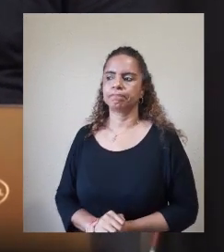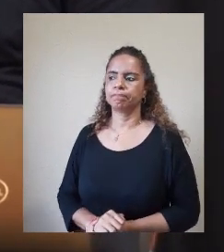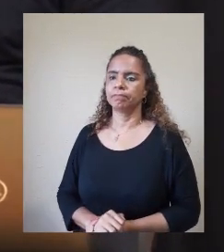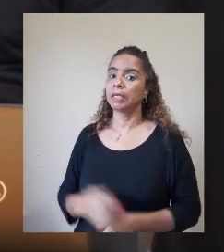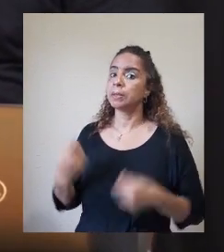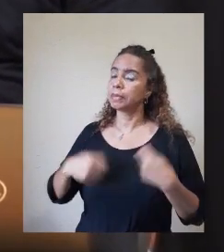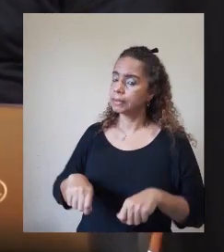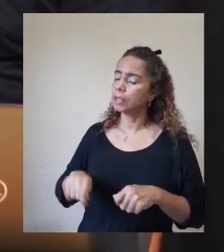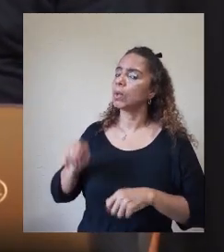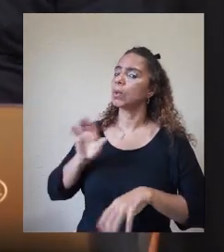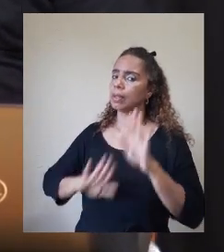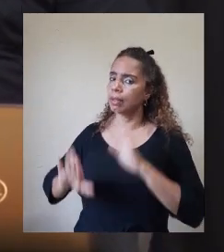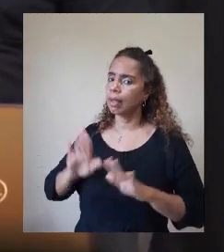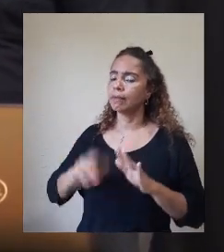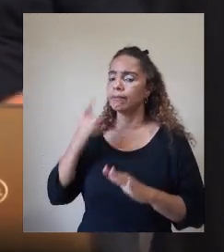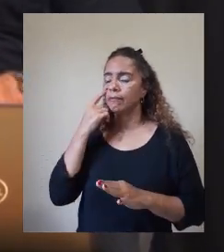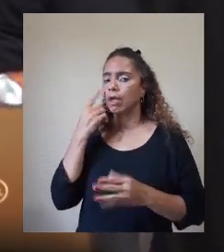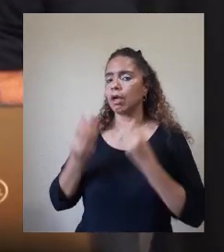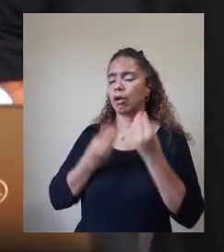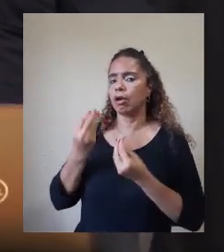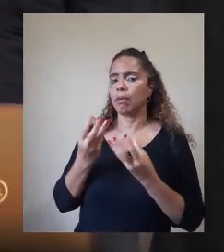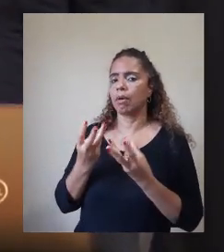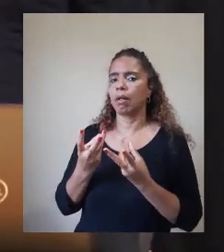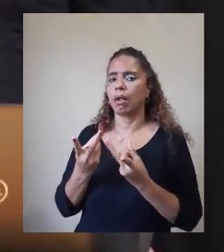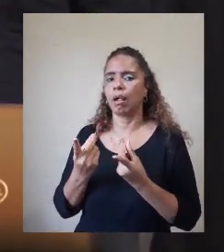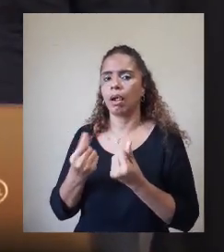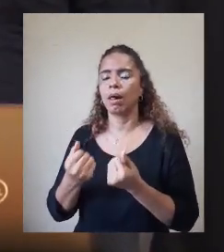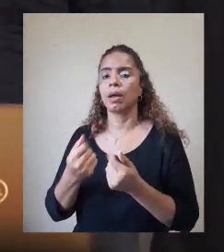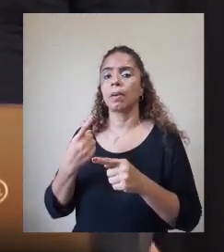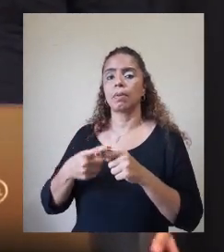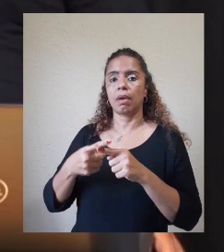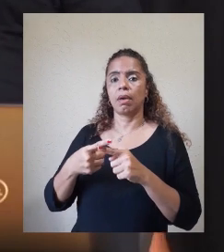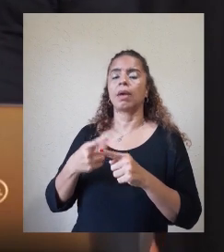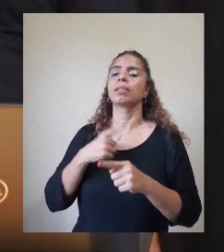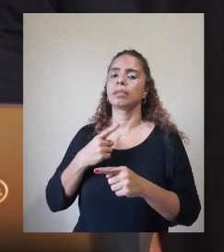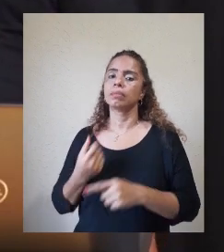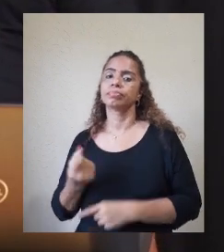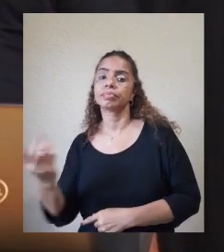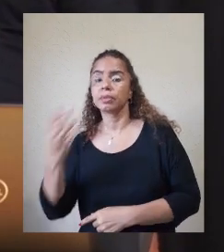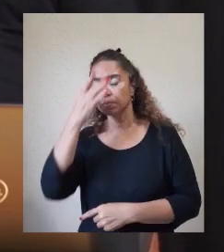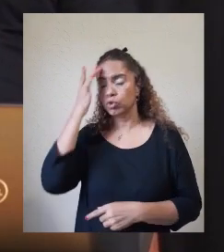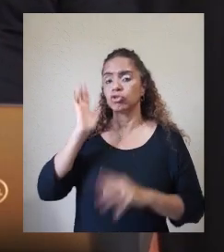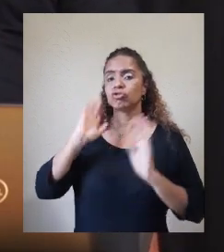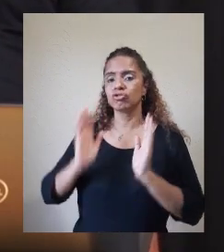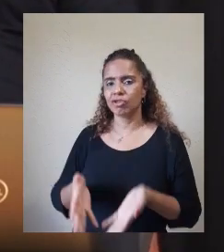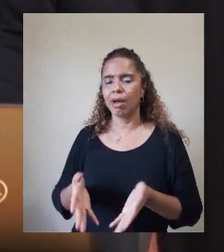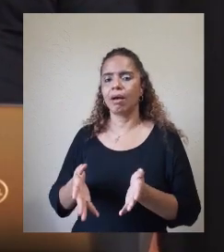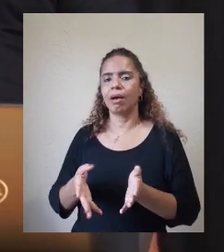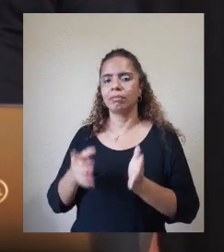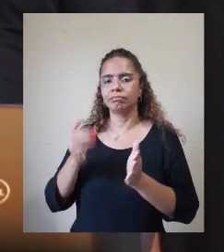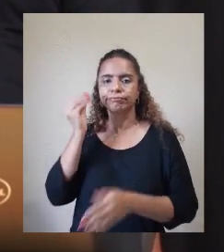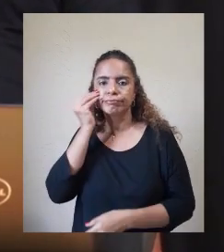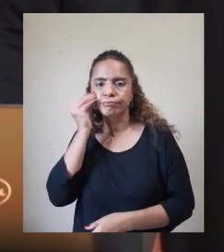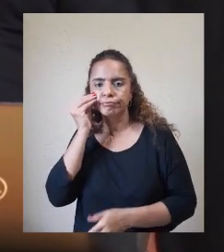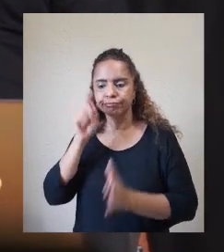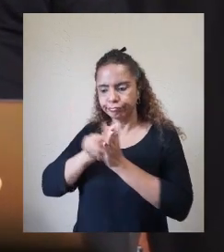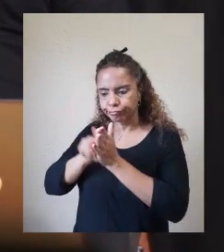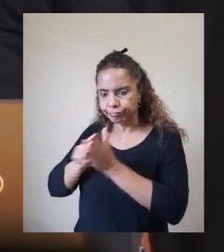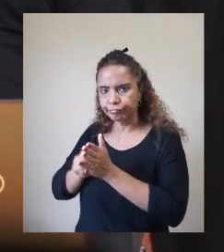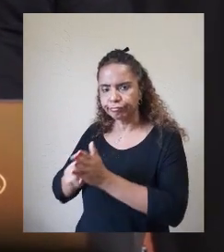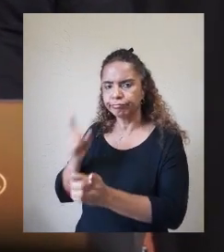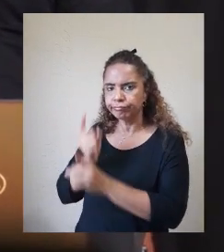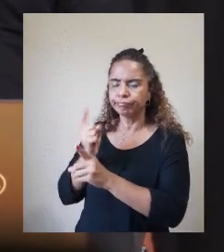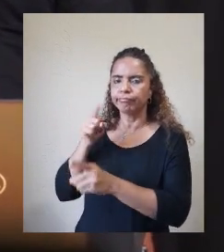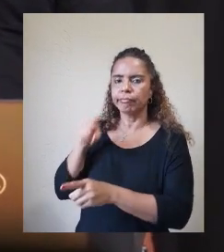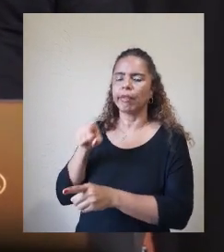quantidade muito grande de casos que se revelarão positivos, que já foram testados, as pessoas estão infectadas, mas